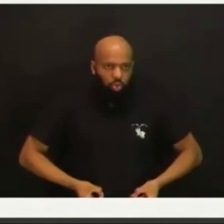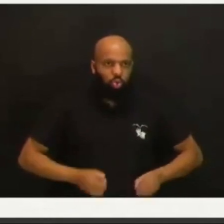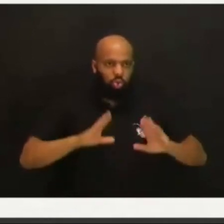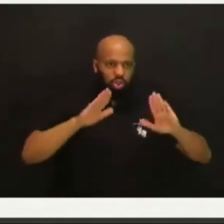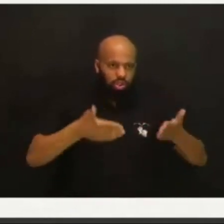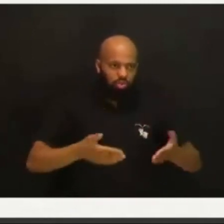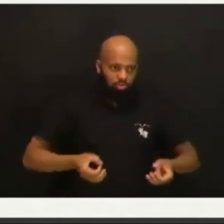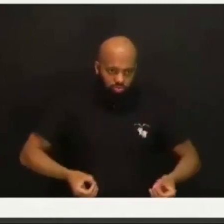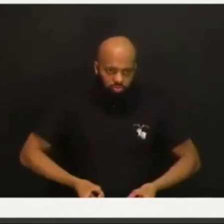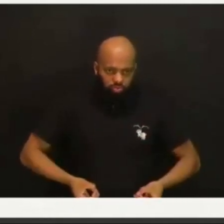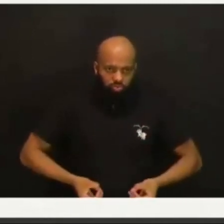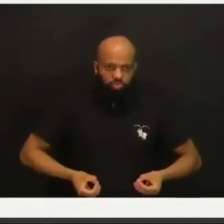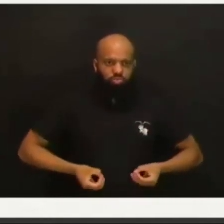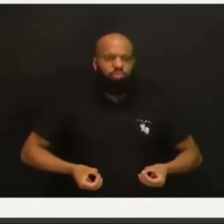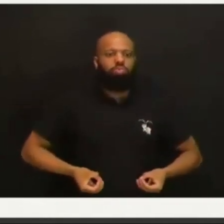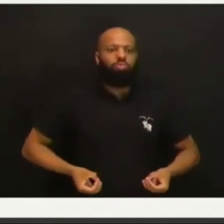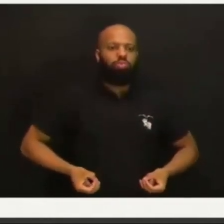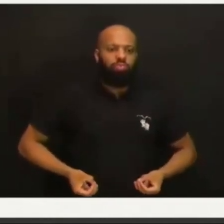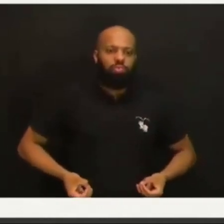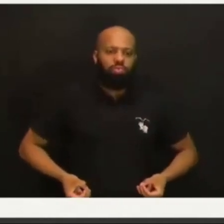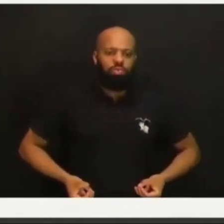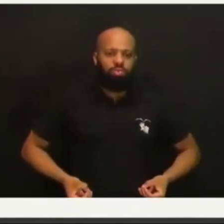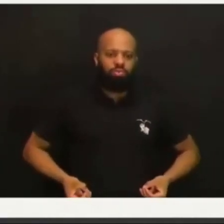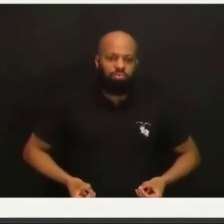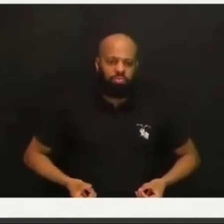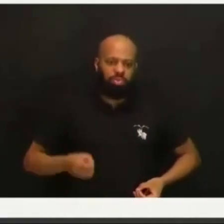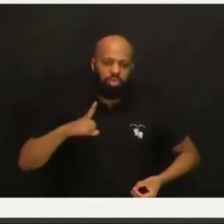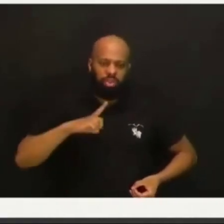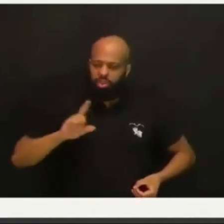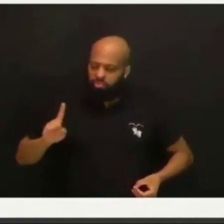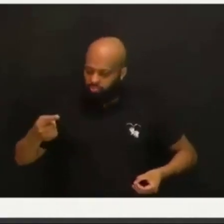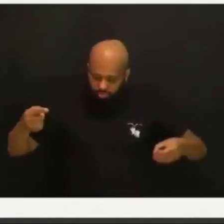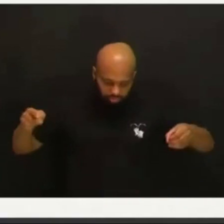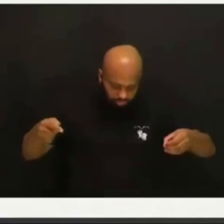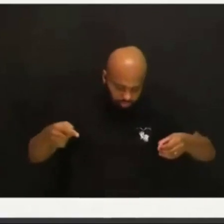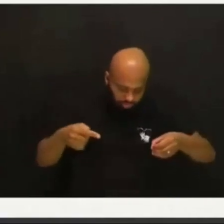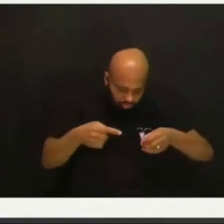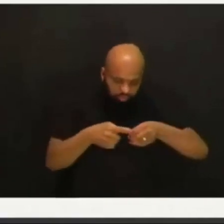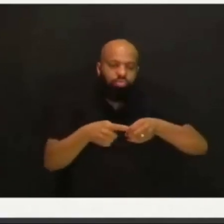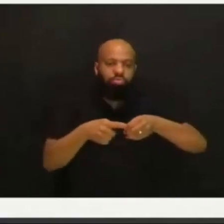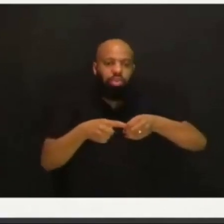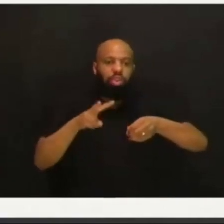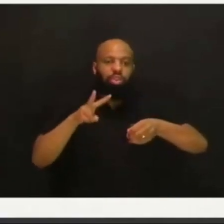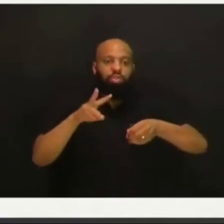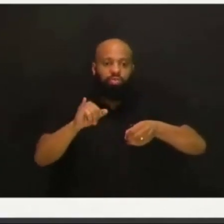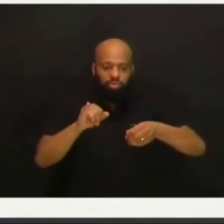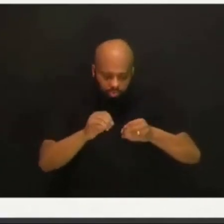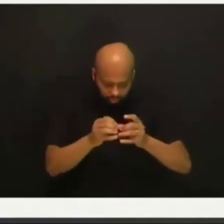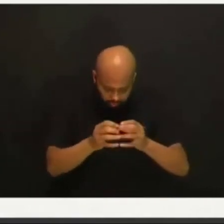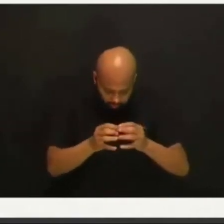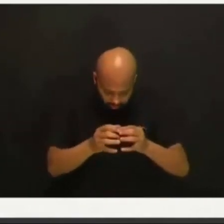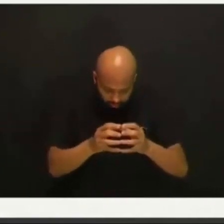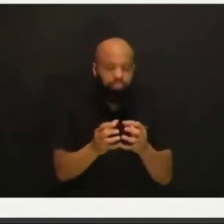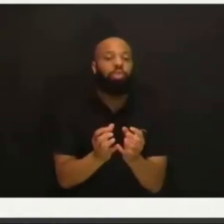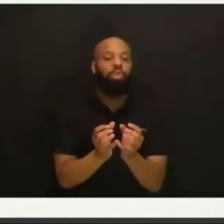óvulo, tanto faz, o termo técnico seria oócito, mas não tem problema chamar de óvulo, onde vai se unir a um oócito e vai formar, aí